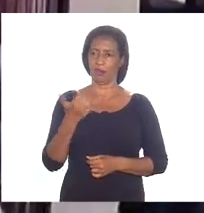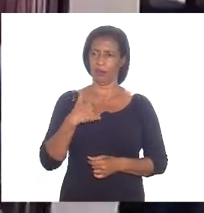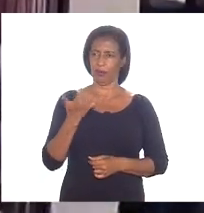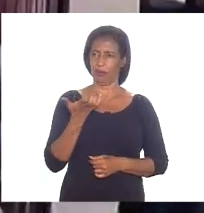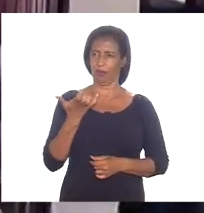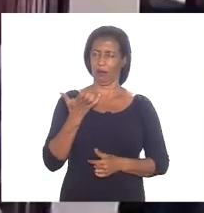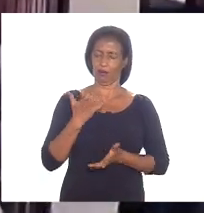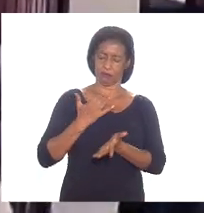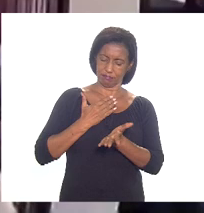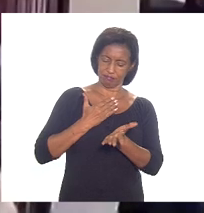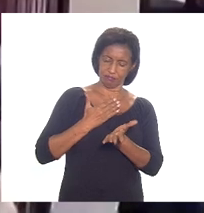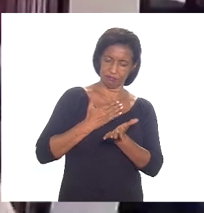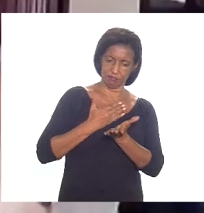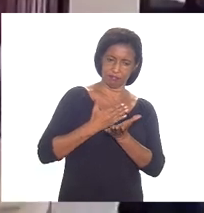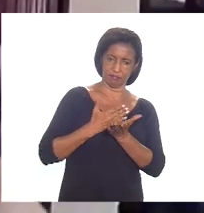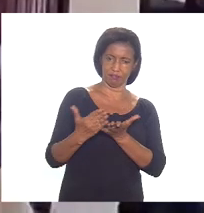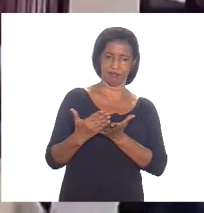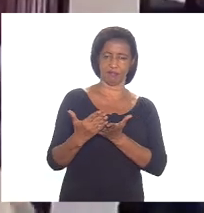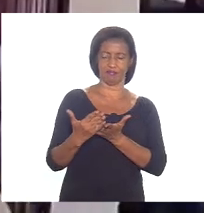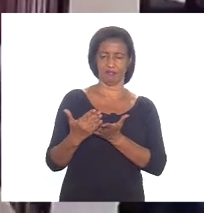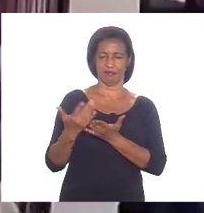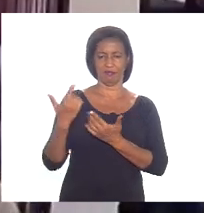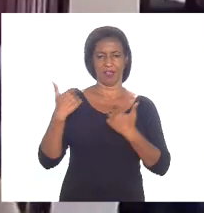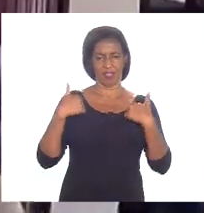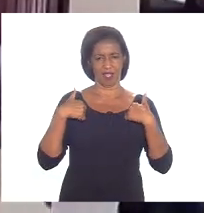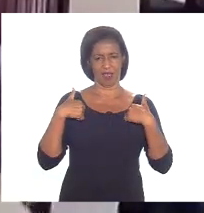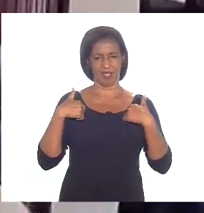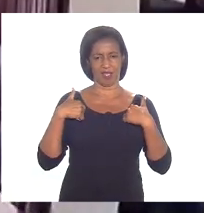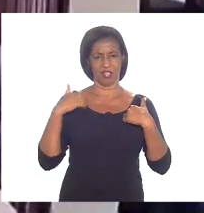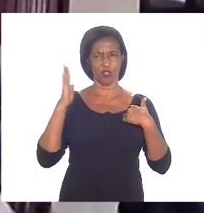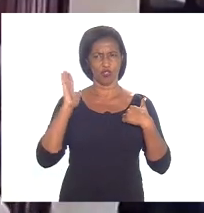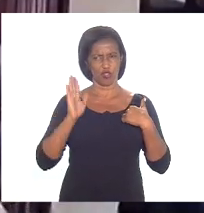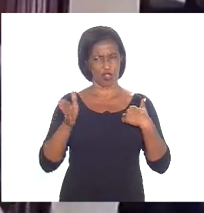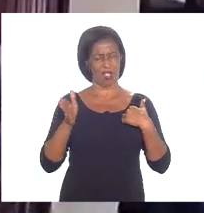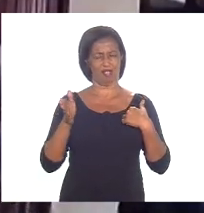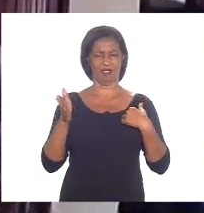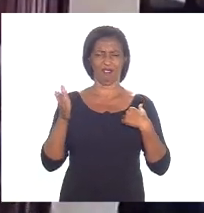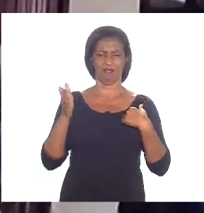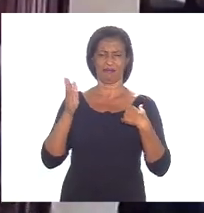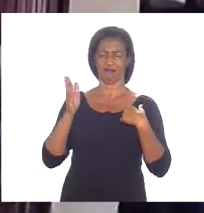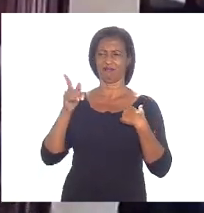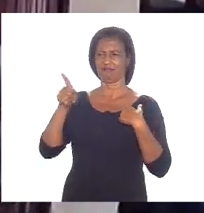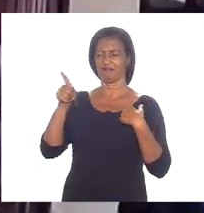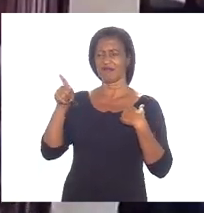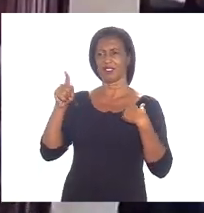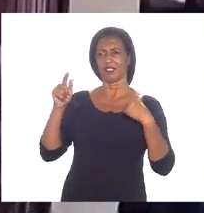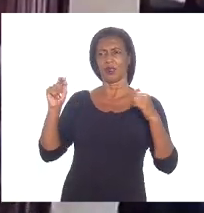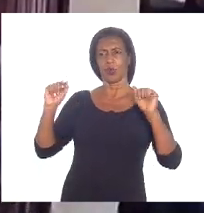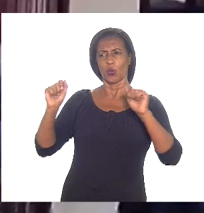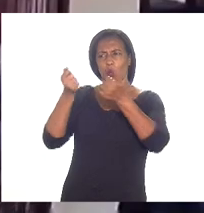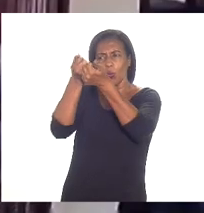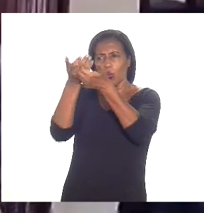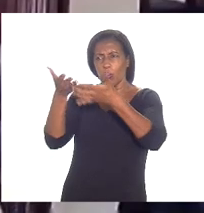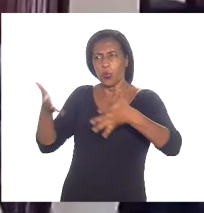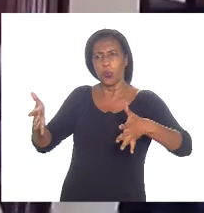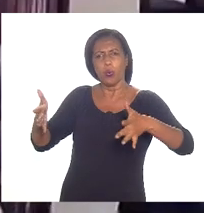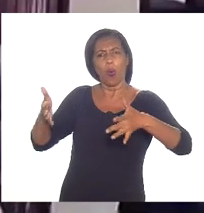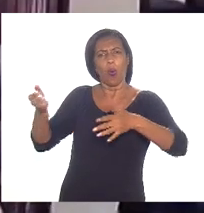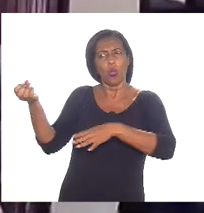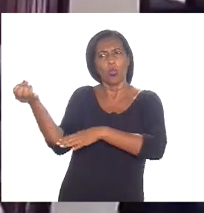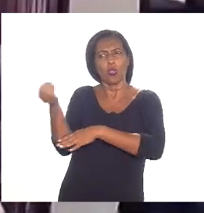dizer o seguinte. Eu estive, participei da inauguração do Canecão.